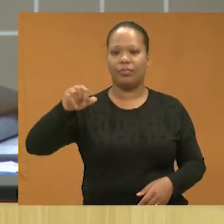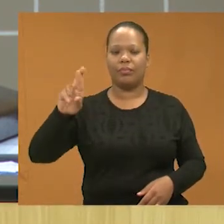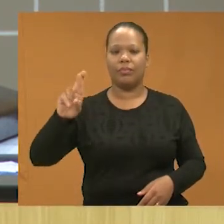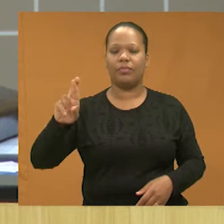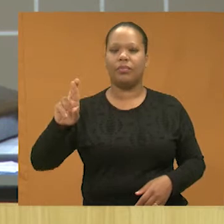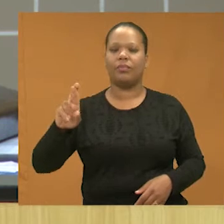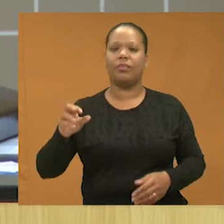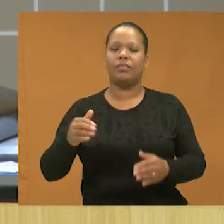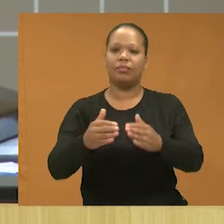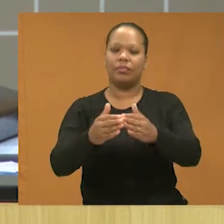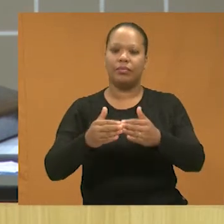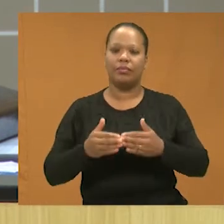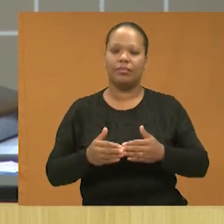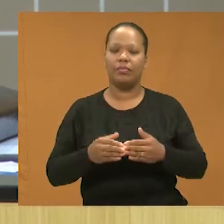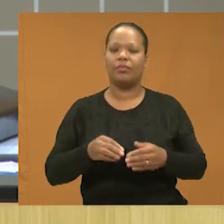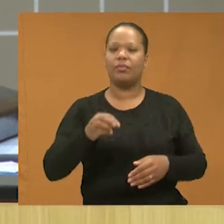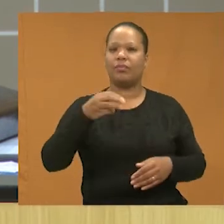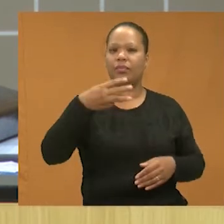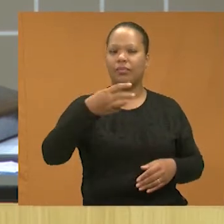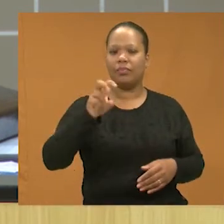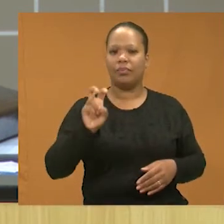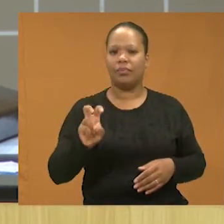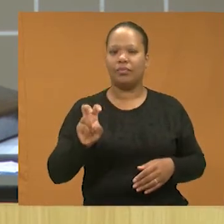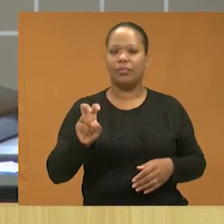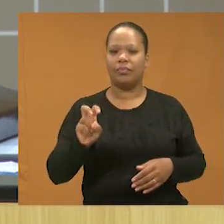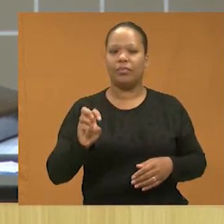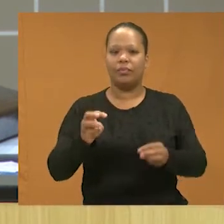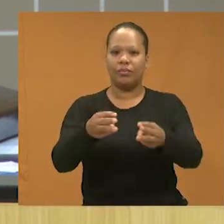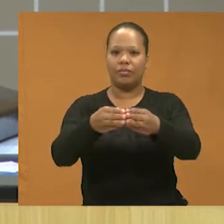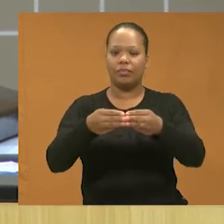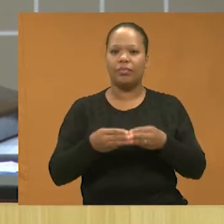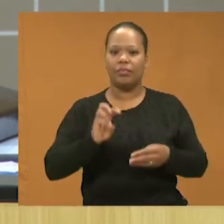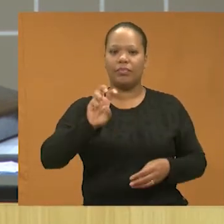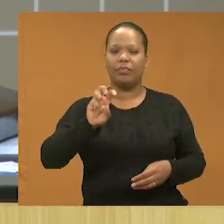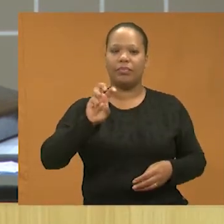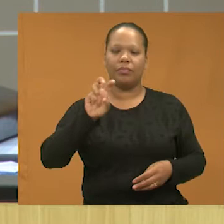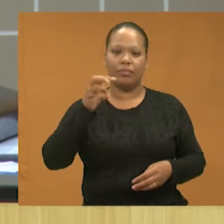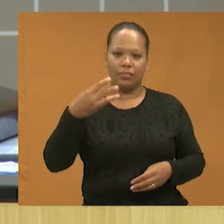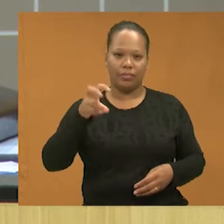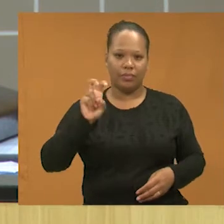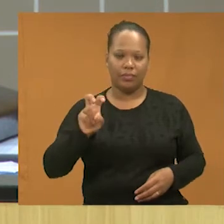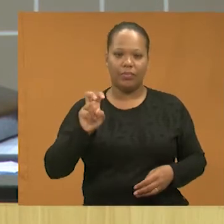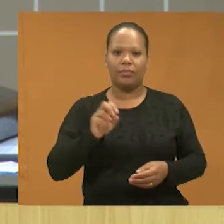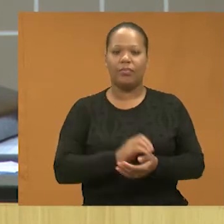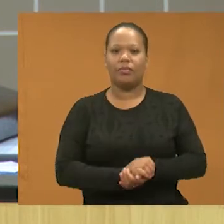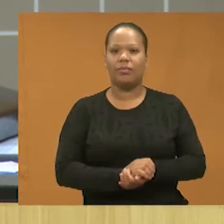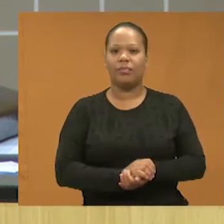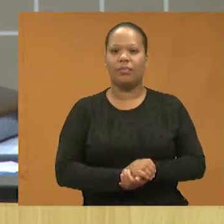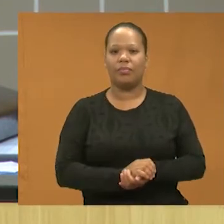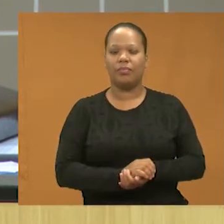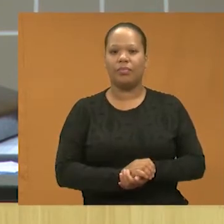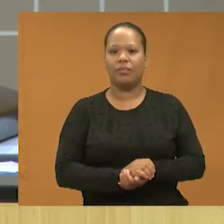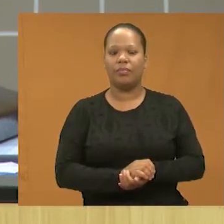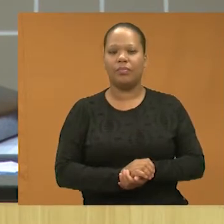Moção número 35. Moção congratulatória ao